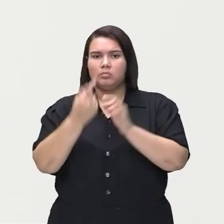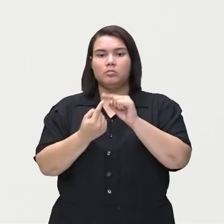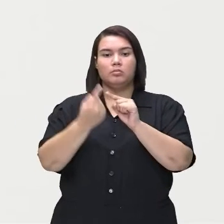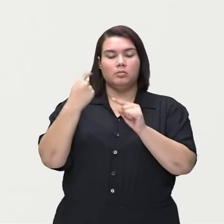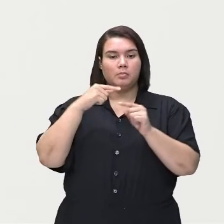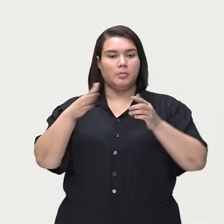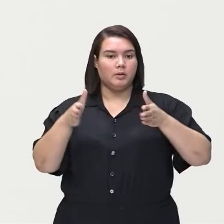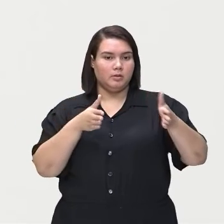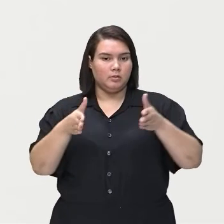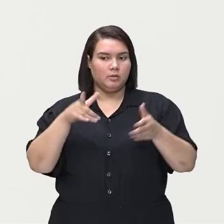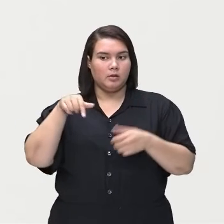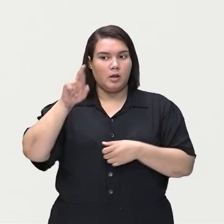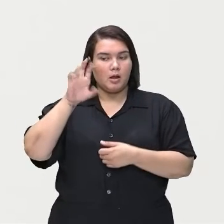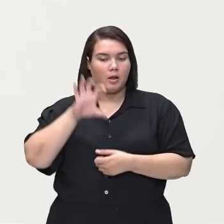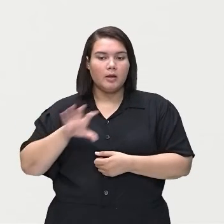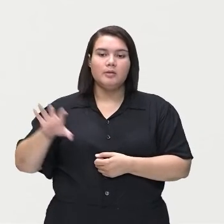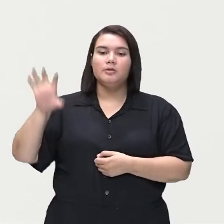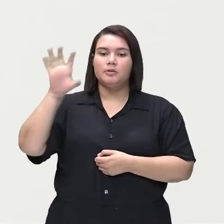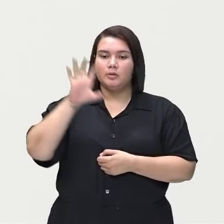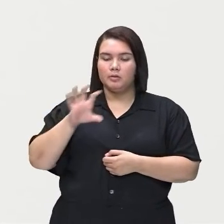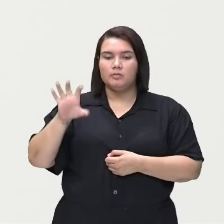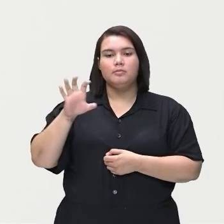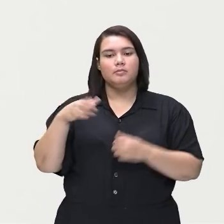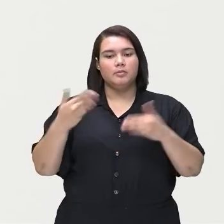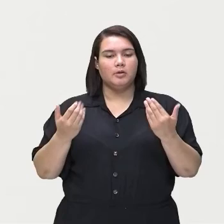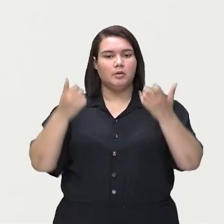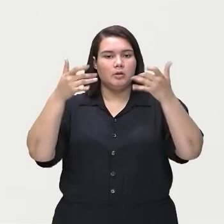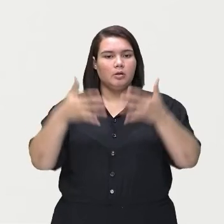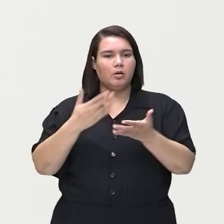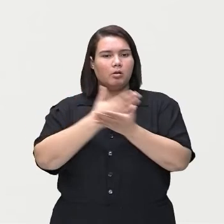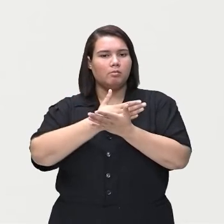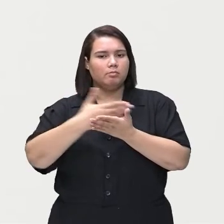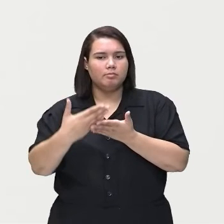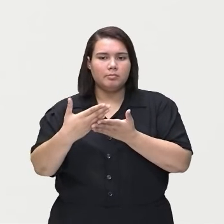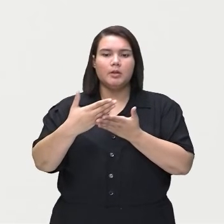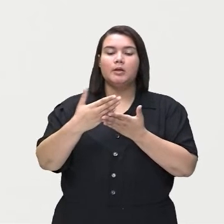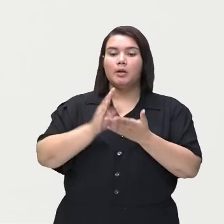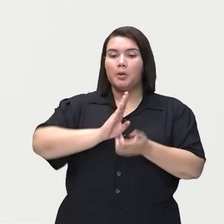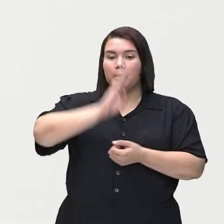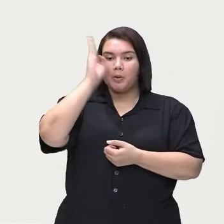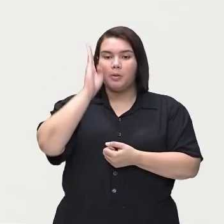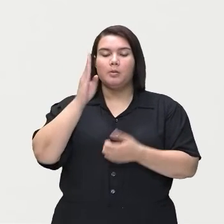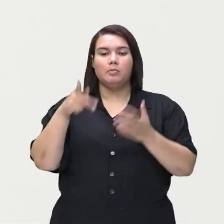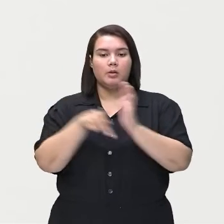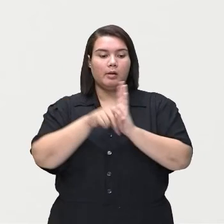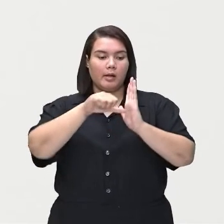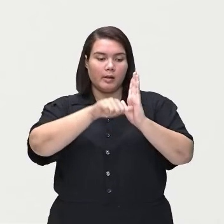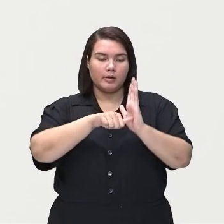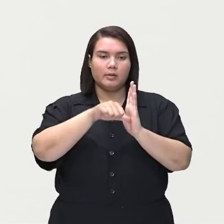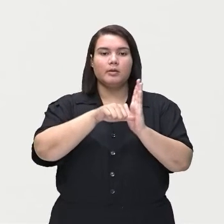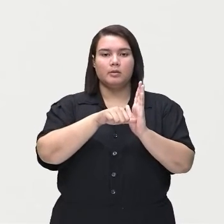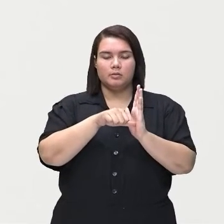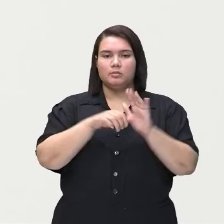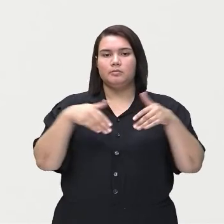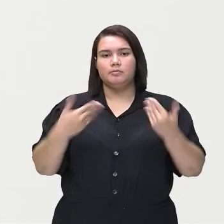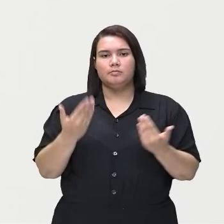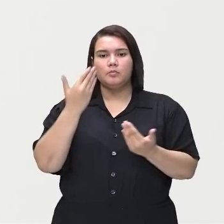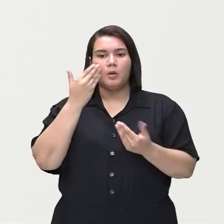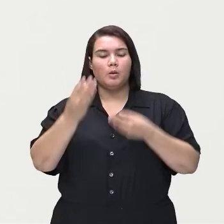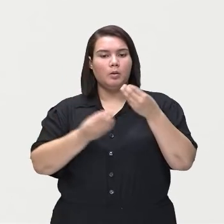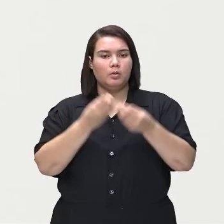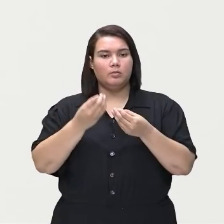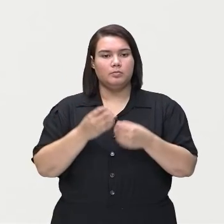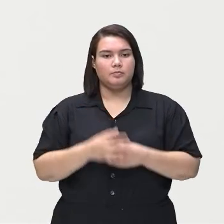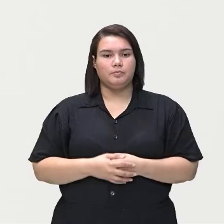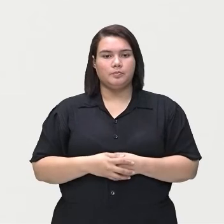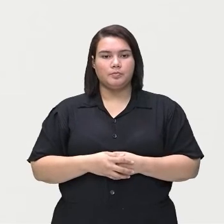dentro daquela região, ali no início de Roma, em Atenas e em Roma. Olha só,